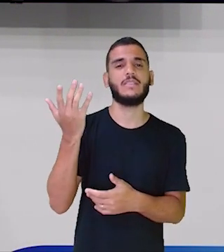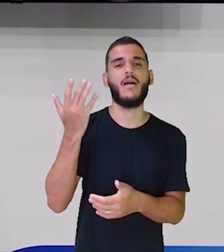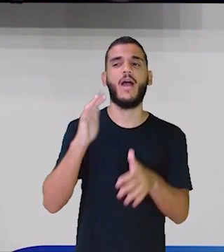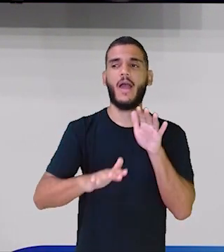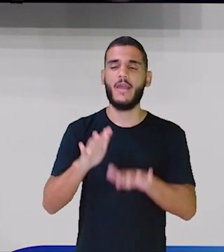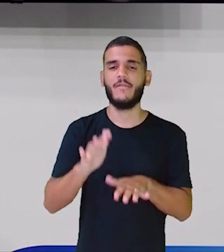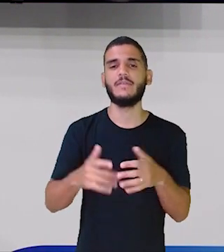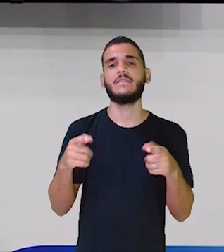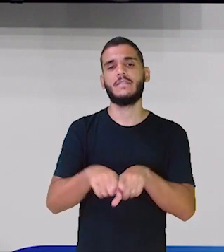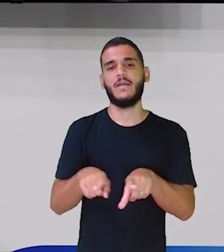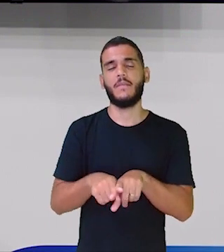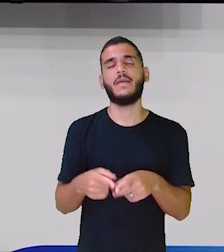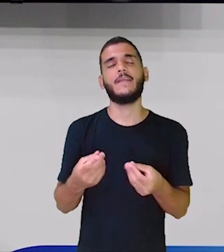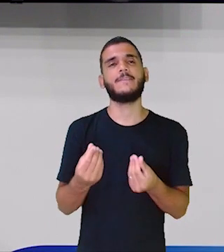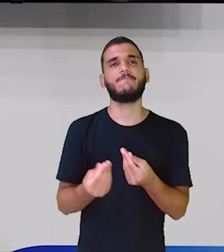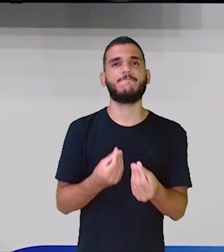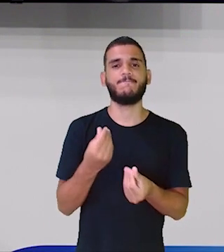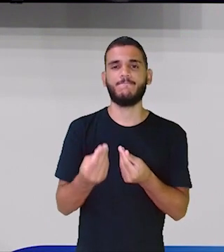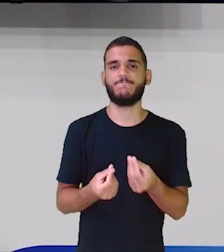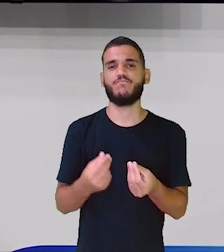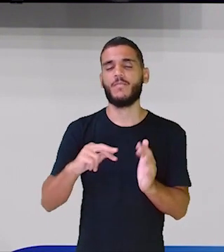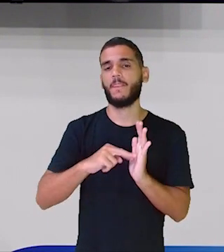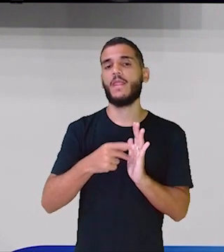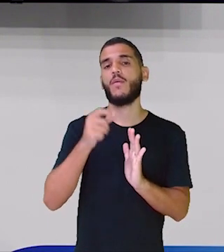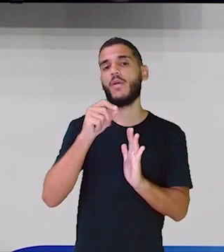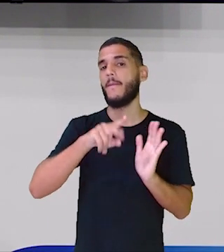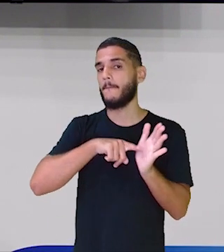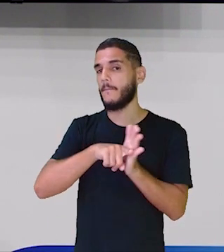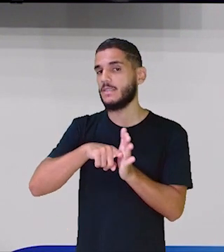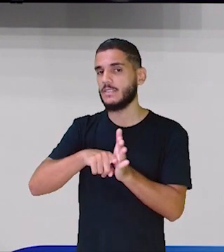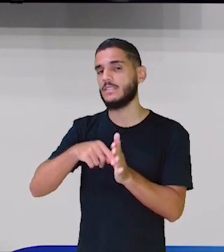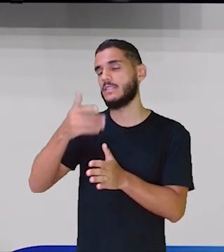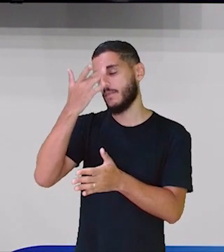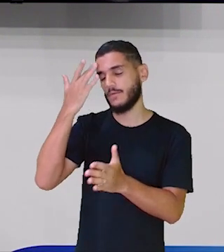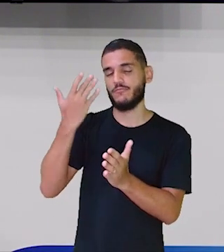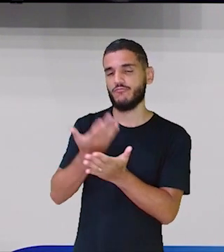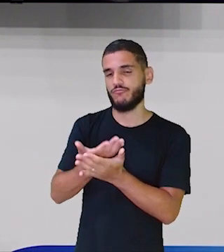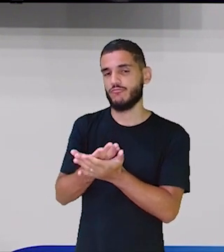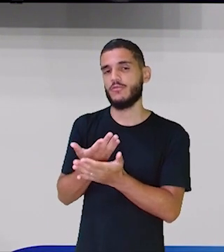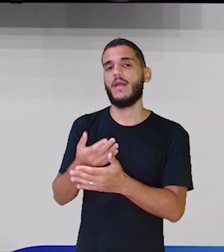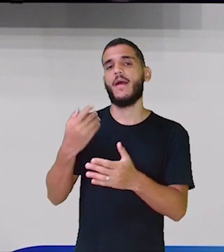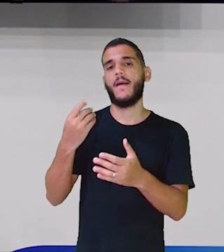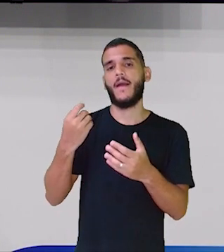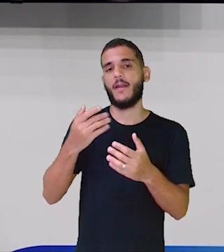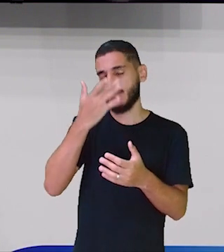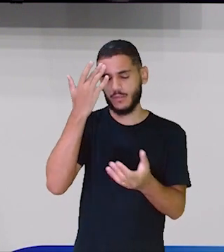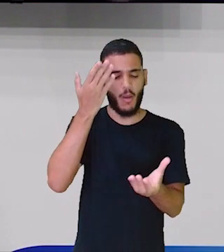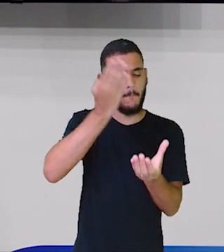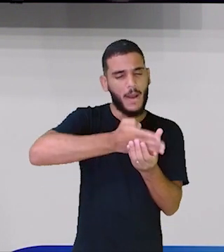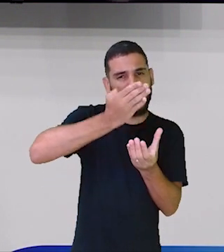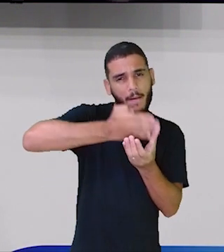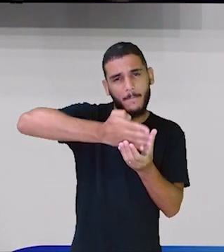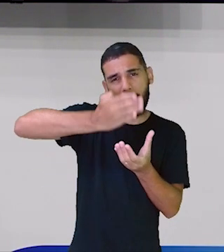vezes, eles também servem como pesquisa para estudos, eles são arquivados, muitas pessoas guardam